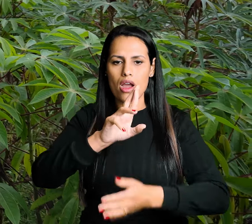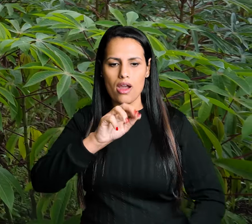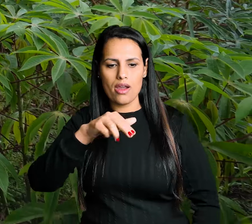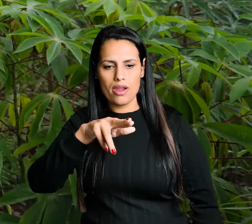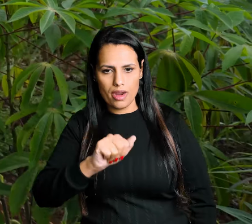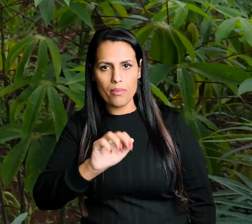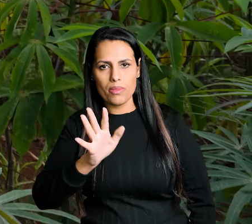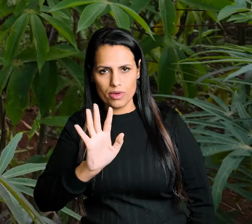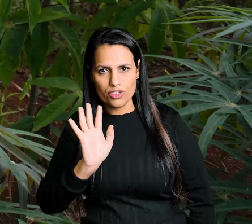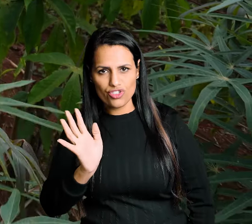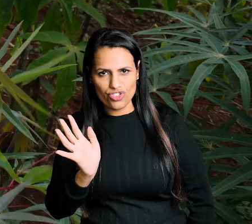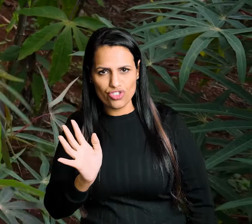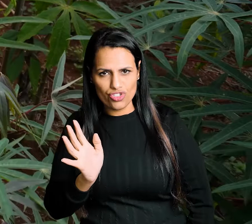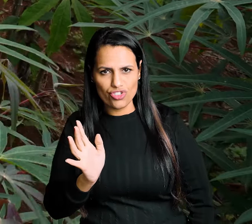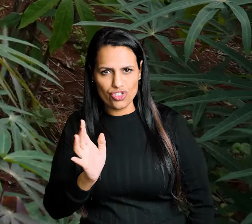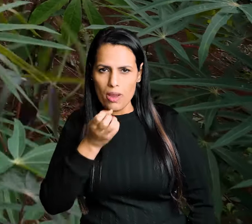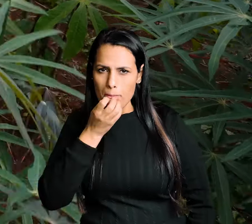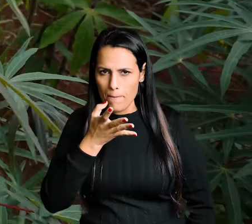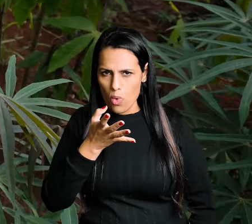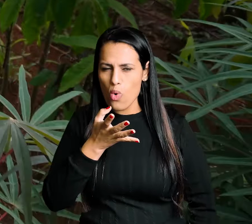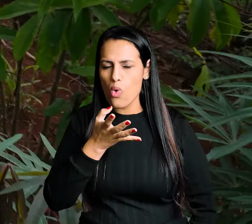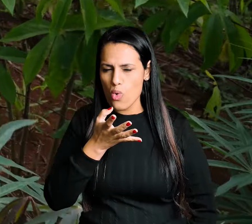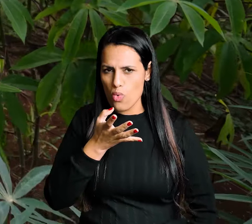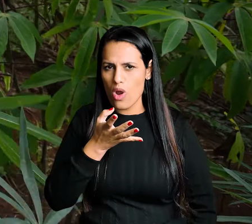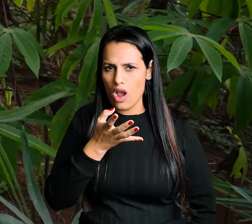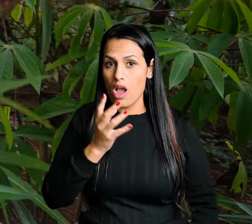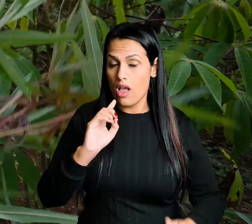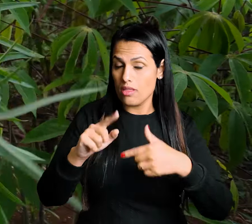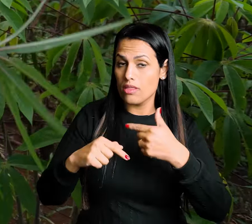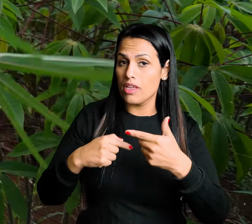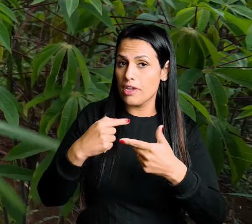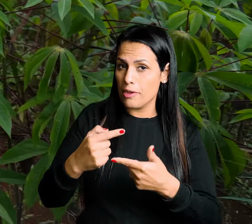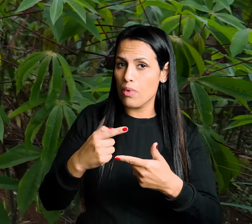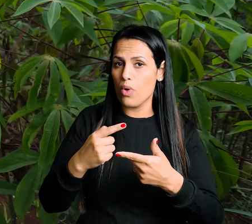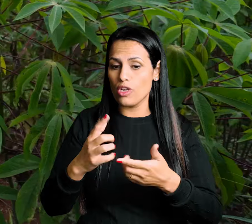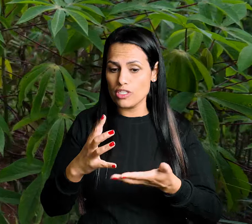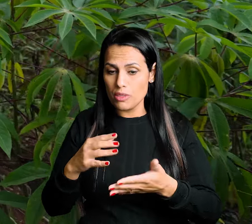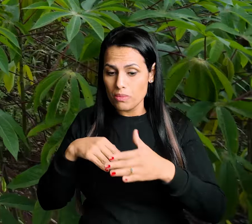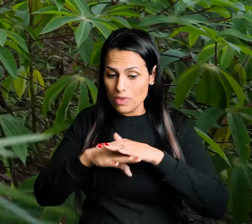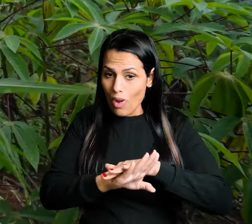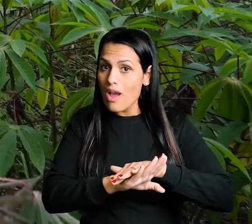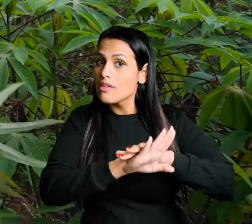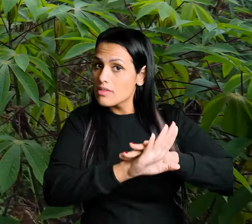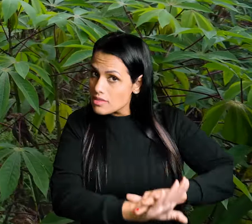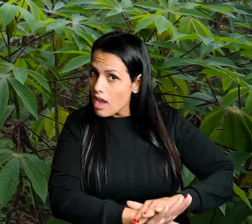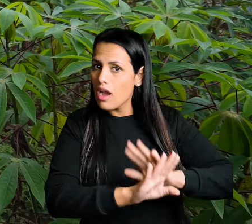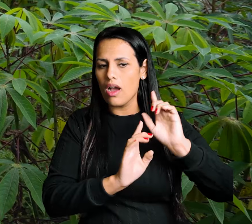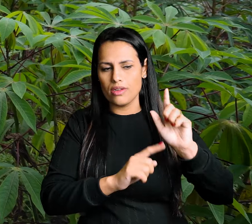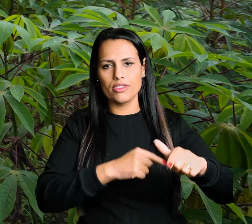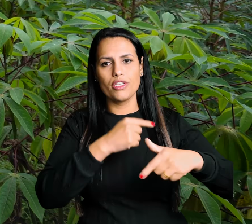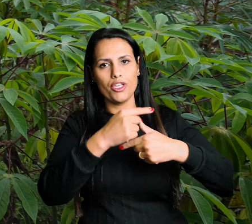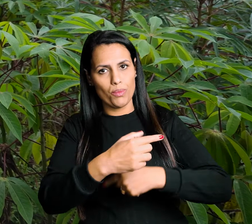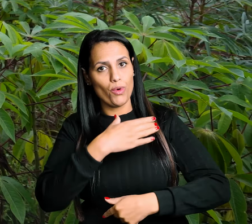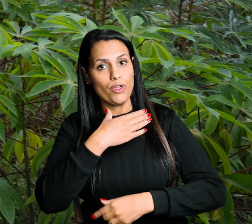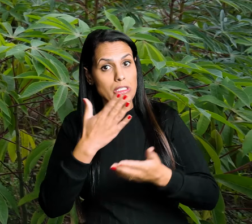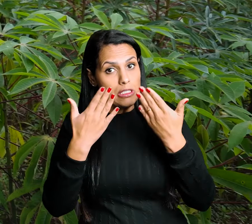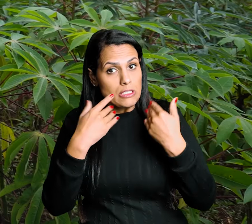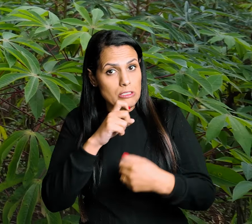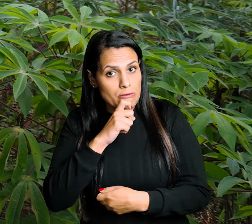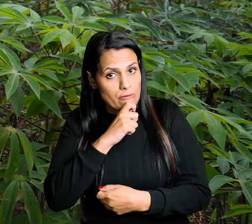bem madura, você tem que colher ela e daí tem que guardar, né? Para depois do inverno a gente